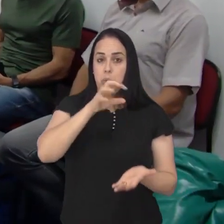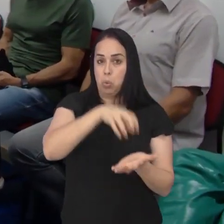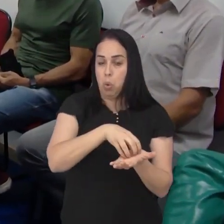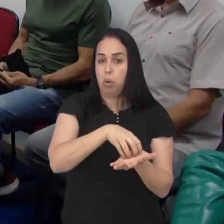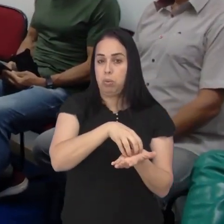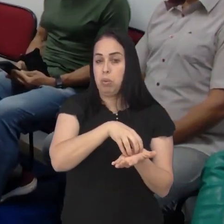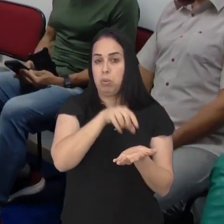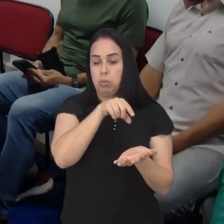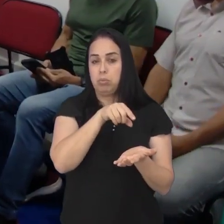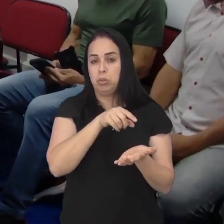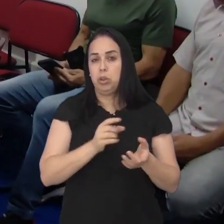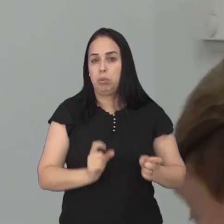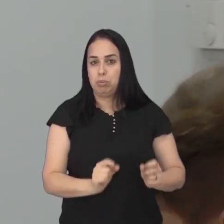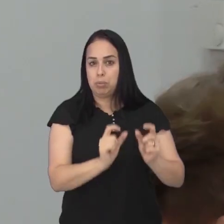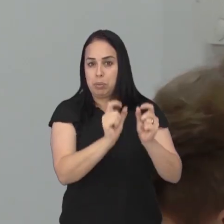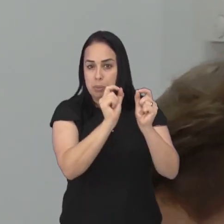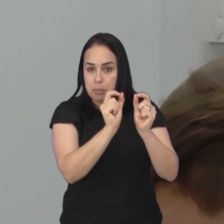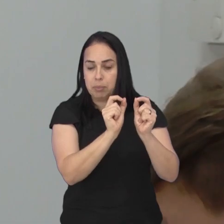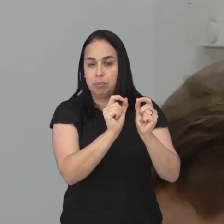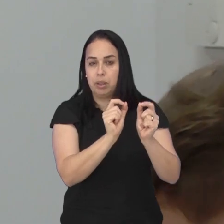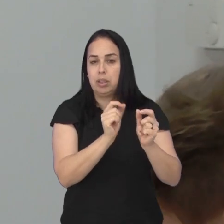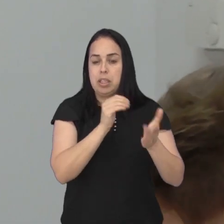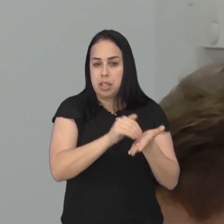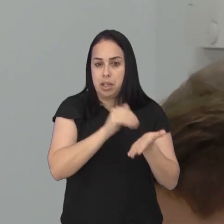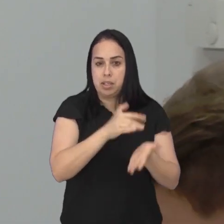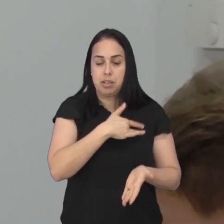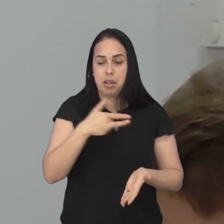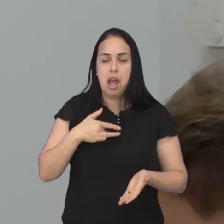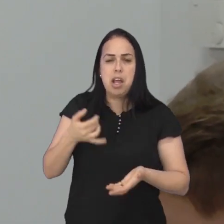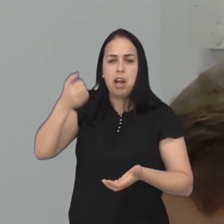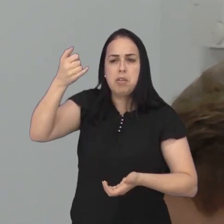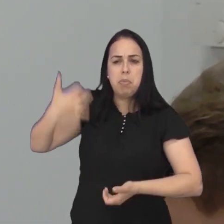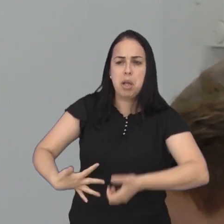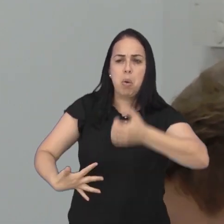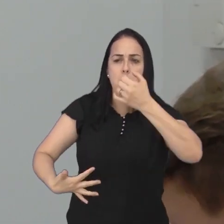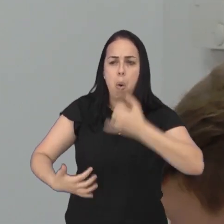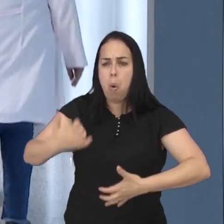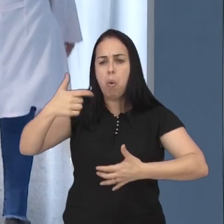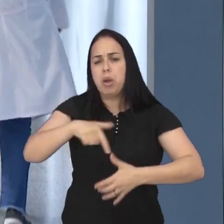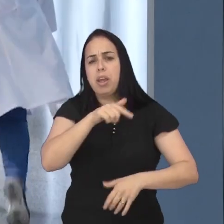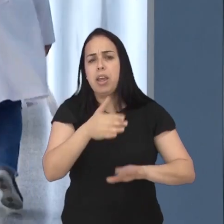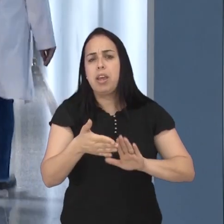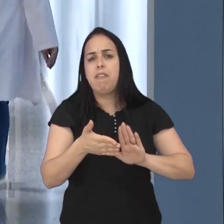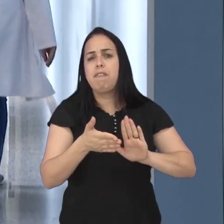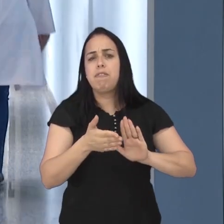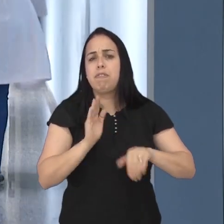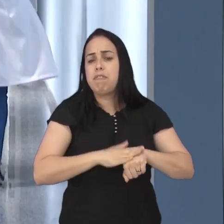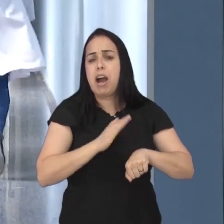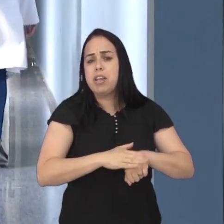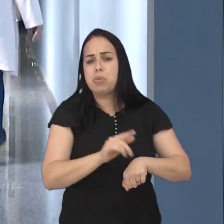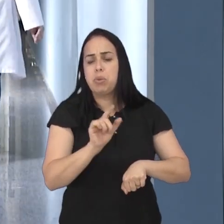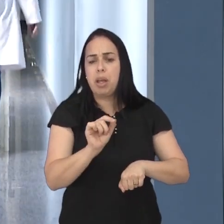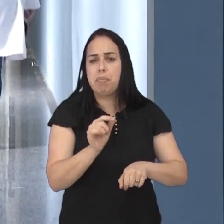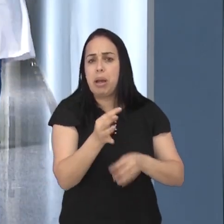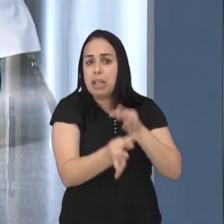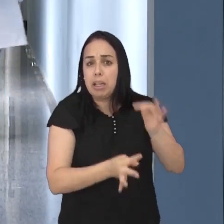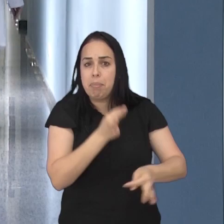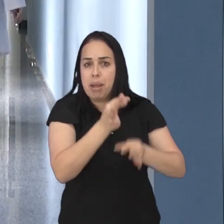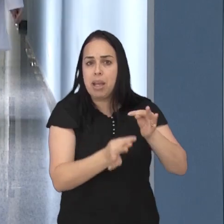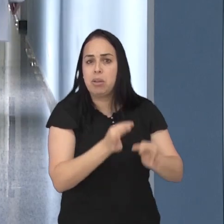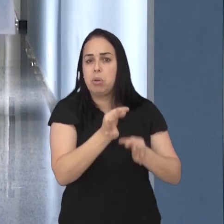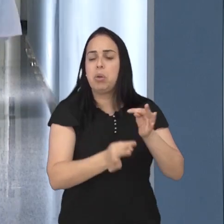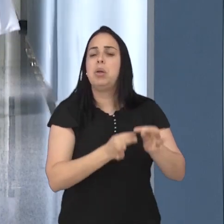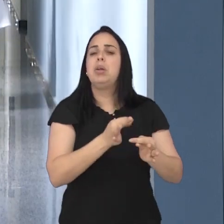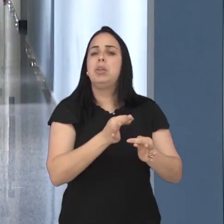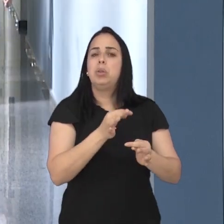da Secretaria de Saúde explicou o procedimento adotado pelo município para atender os pacientes com câncer que